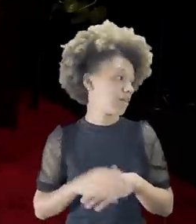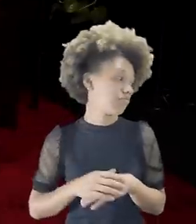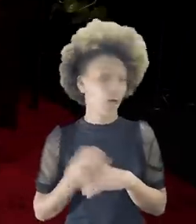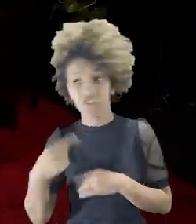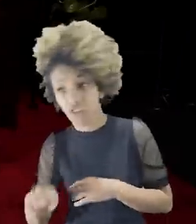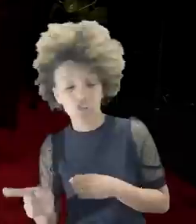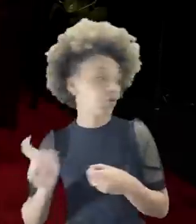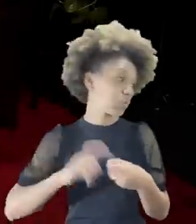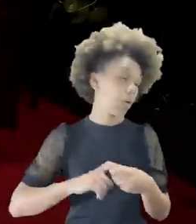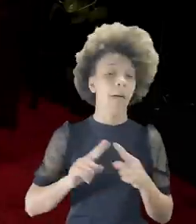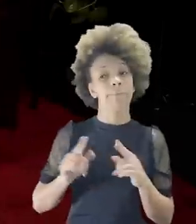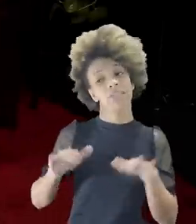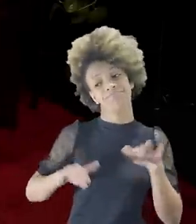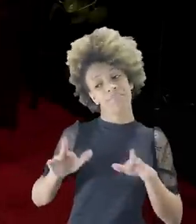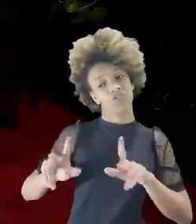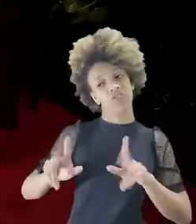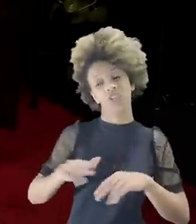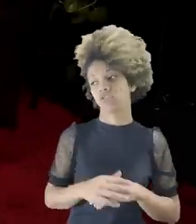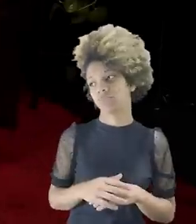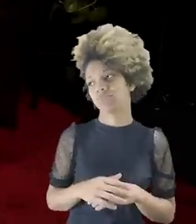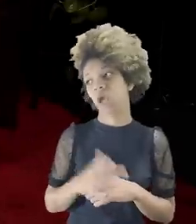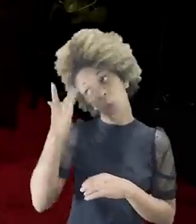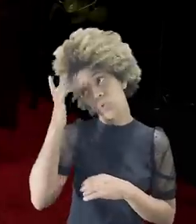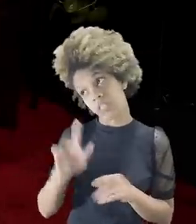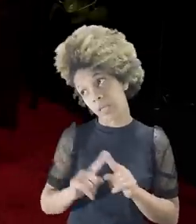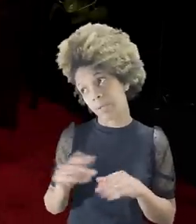eu acho que é uma configuração completamente diferente